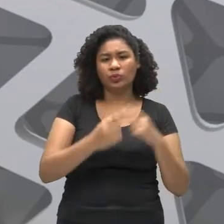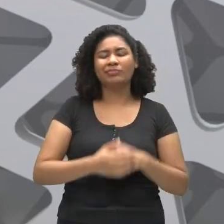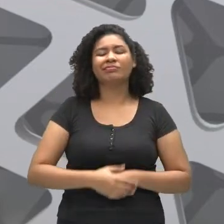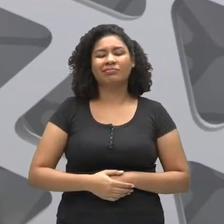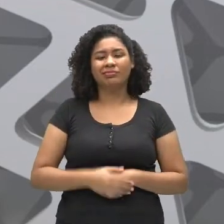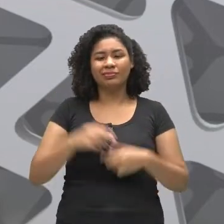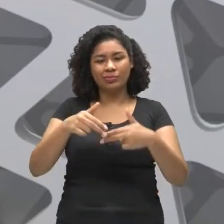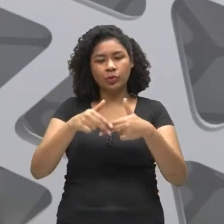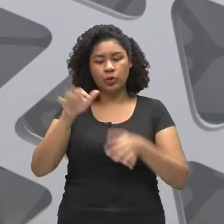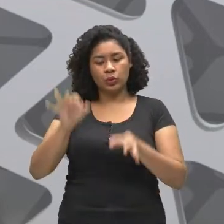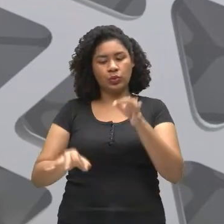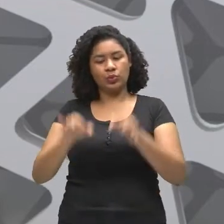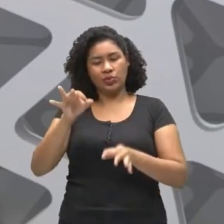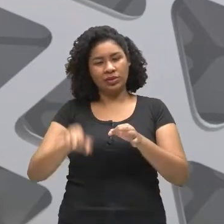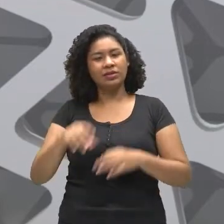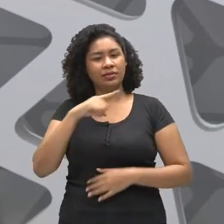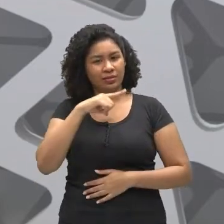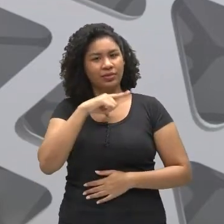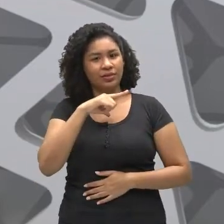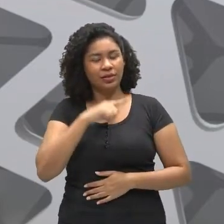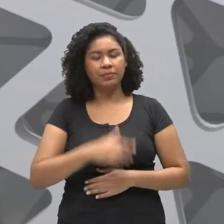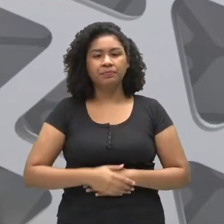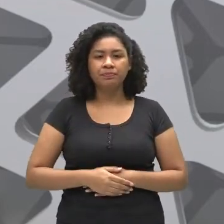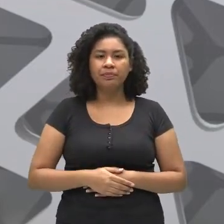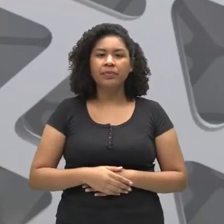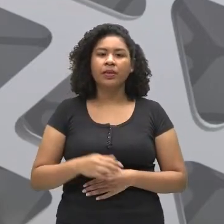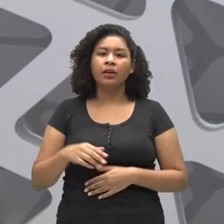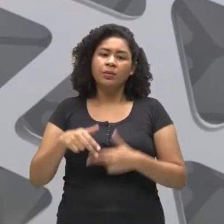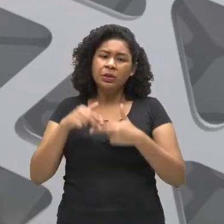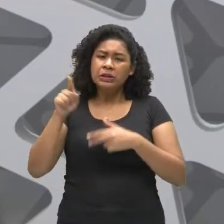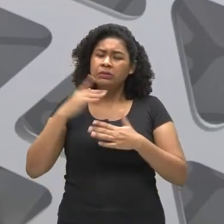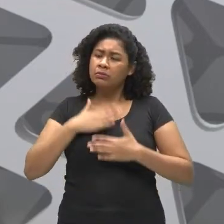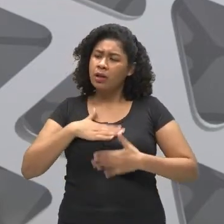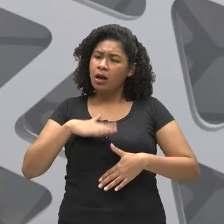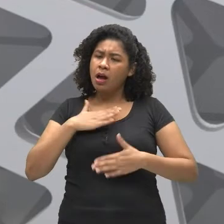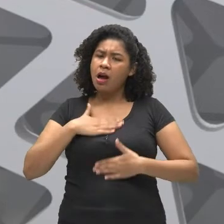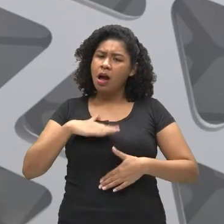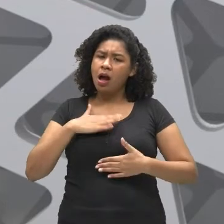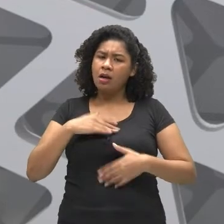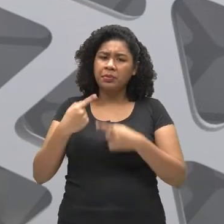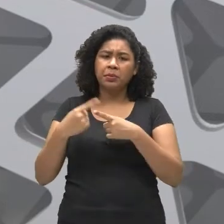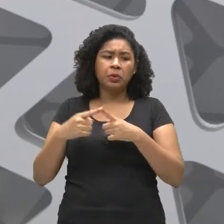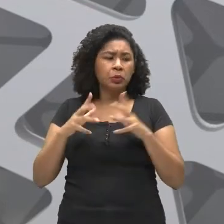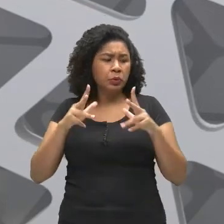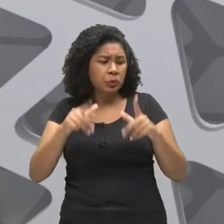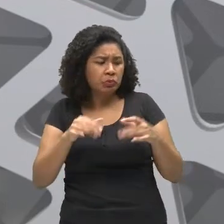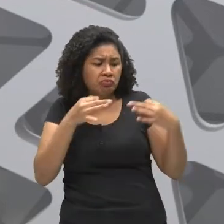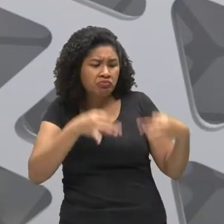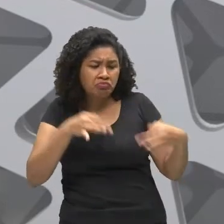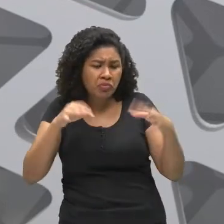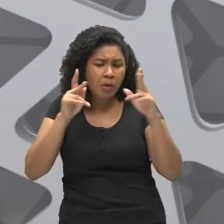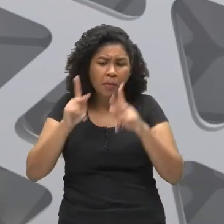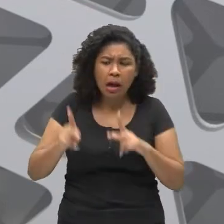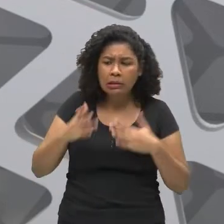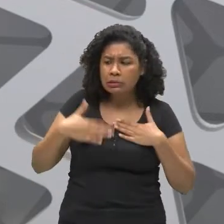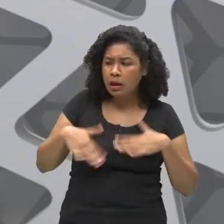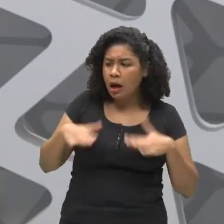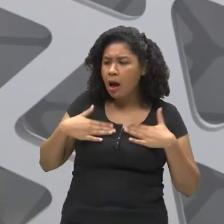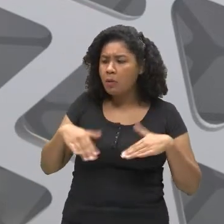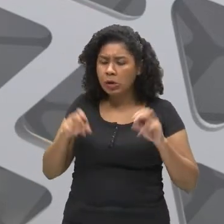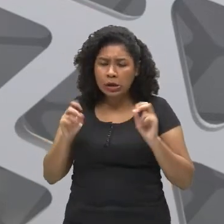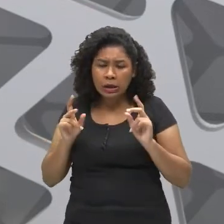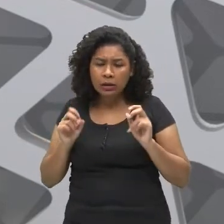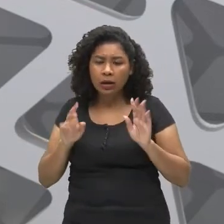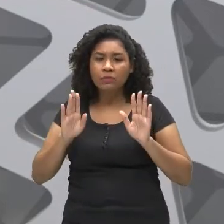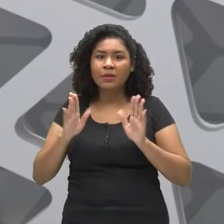isso. E durante muito tempo esse tribunal ali deu uma acalmada, até porque estava tudo indo muito bem, estava todo mundo calmo, mas aí